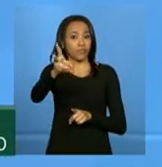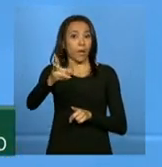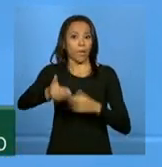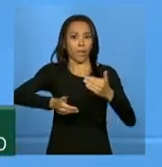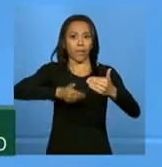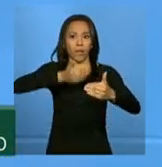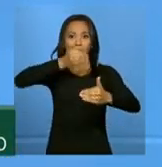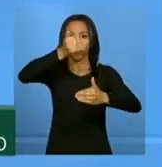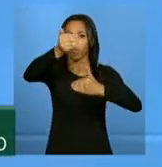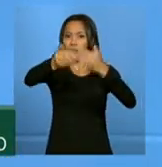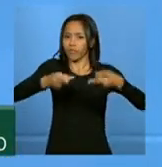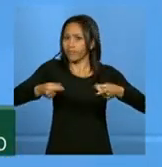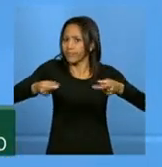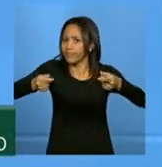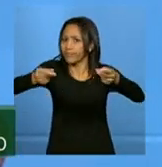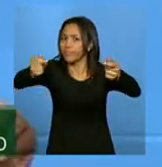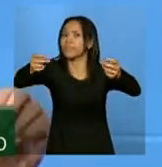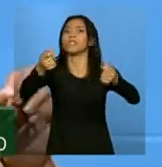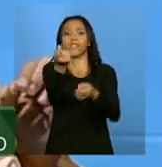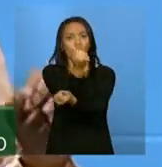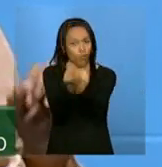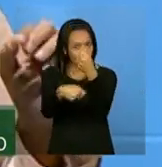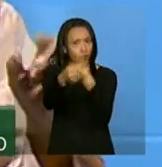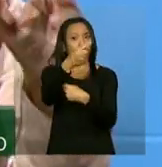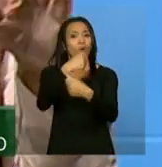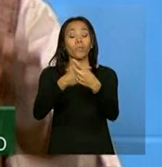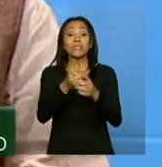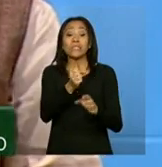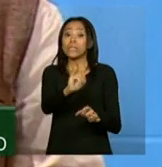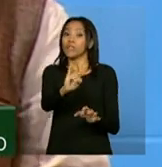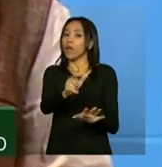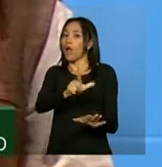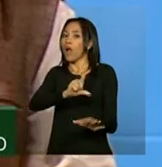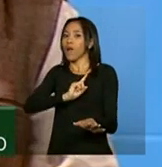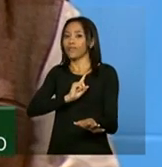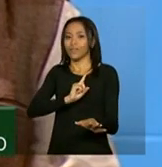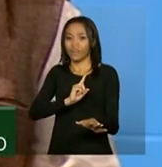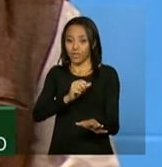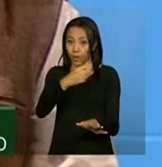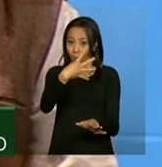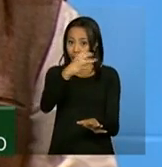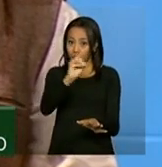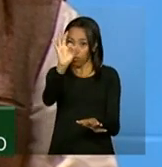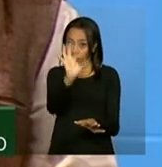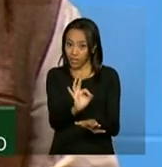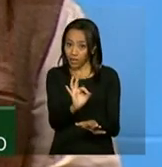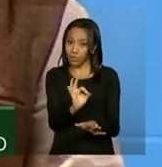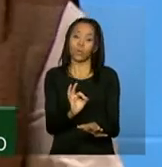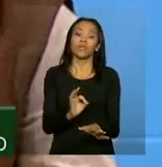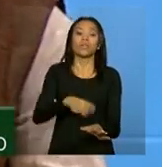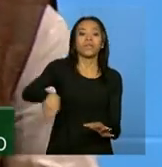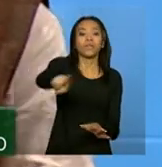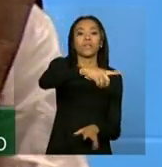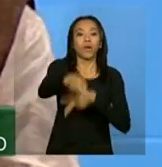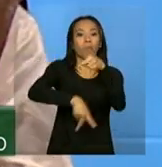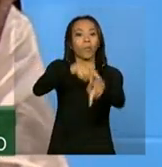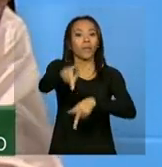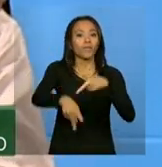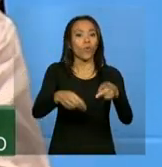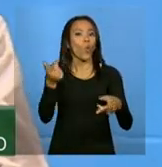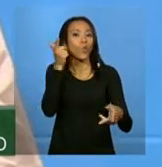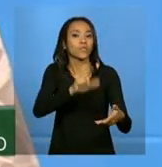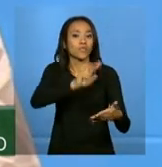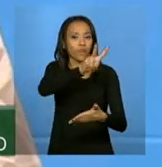crescimento sustentável econômico a não ser que pelo menos 40% de sua população consiga ler